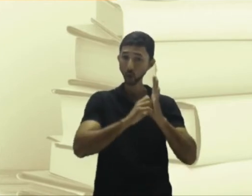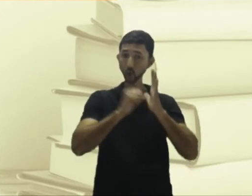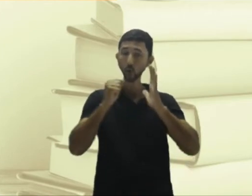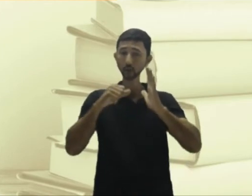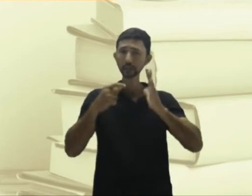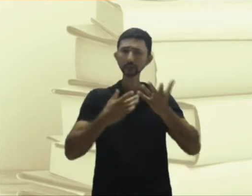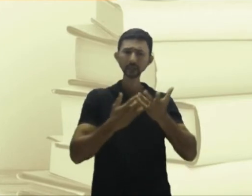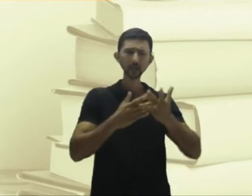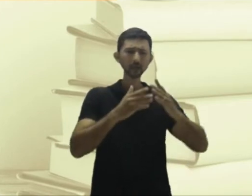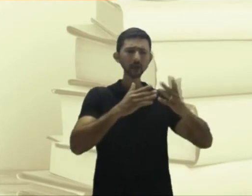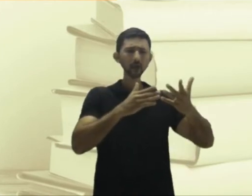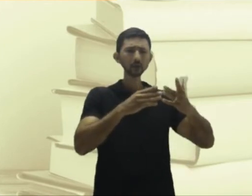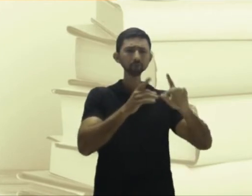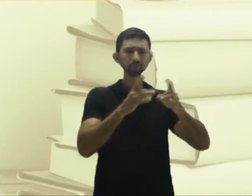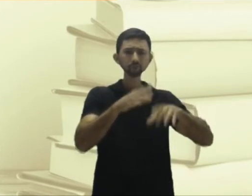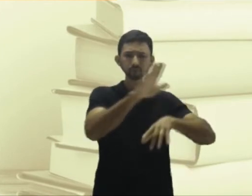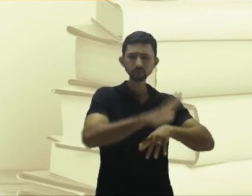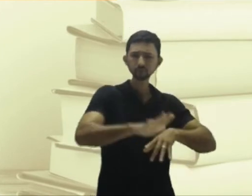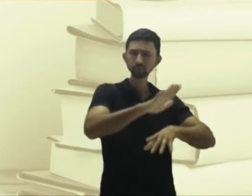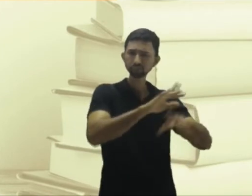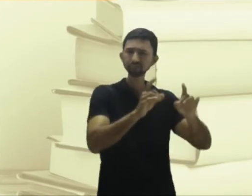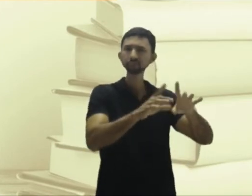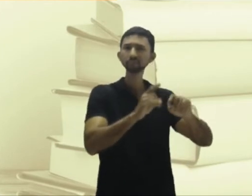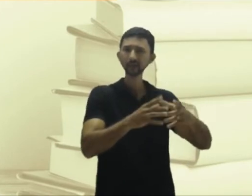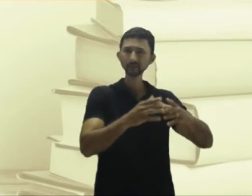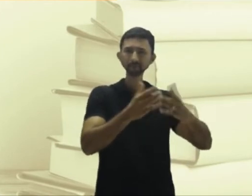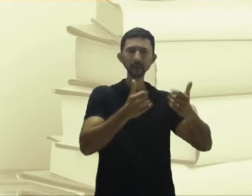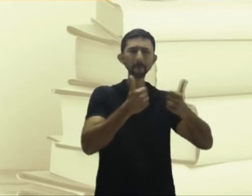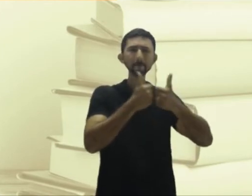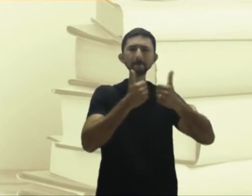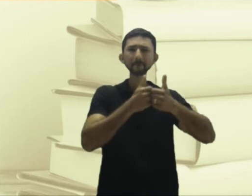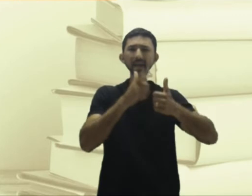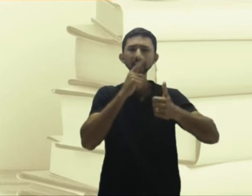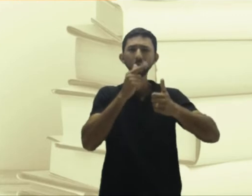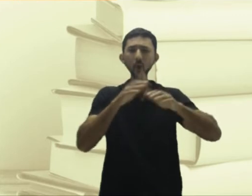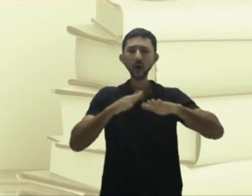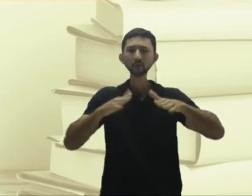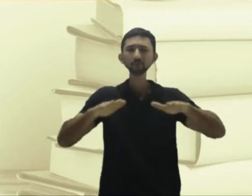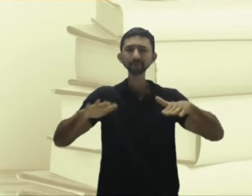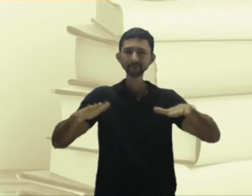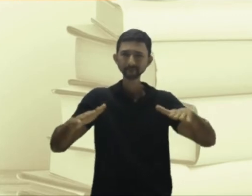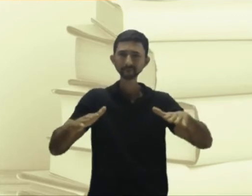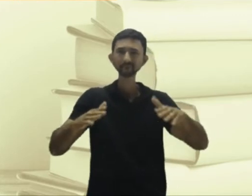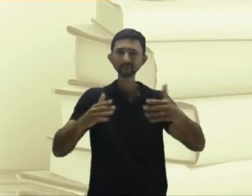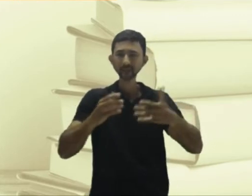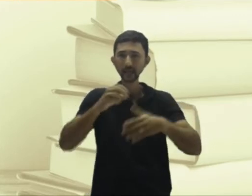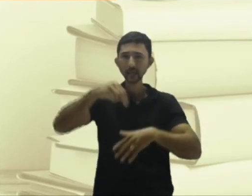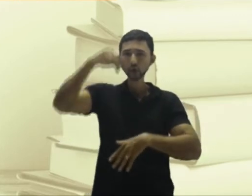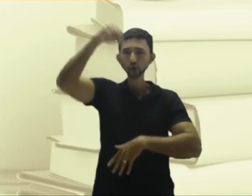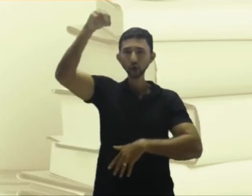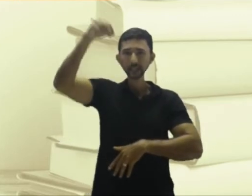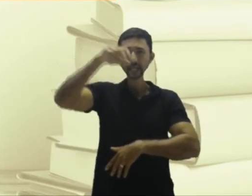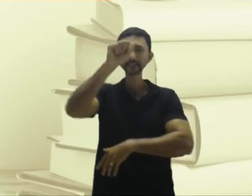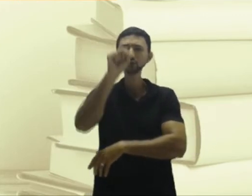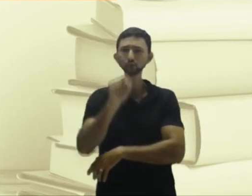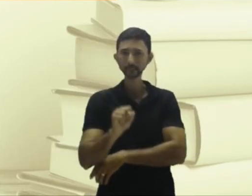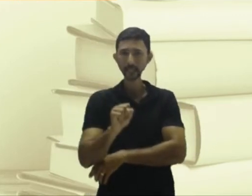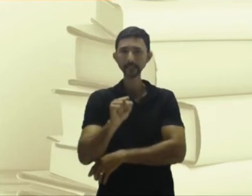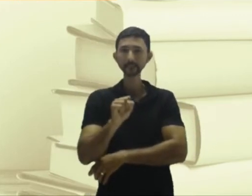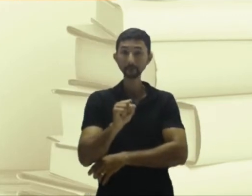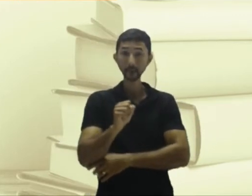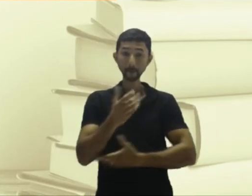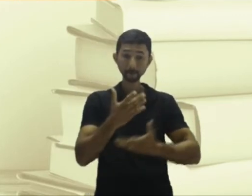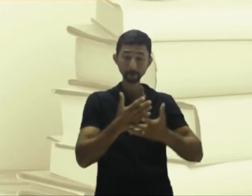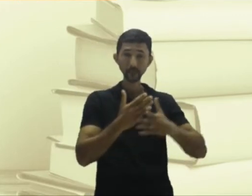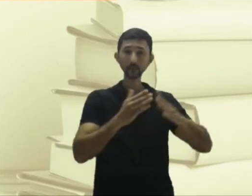de escravos, eles se encontravam nas regiões litorâneas, principalmente na região Nordeste e Sudeste, onde estavam os